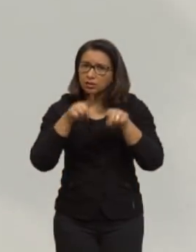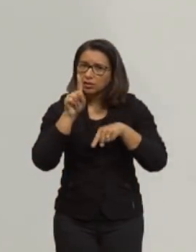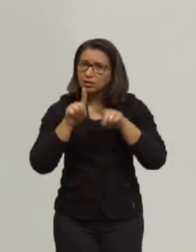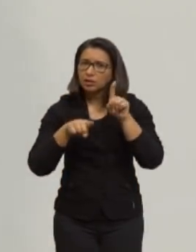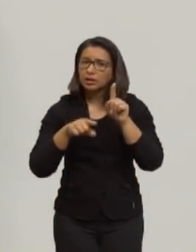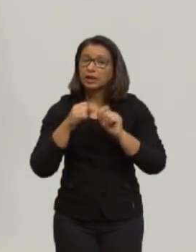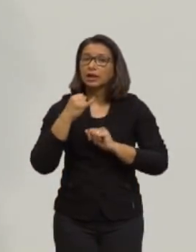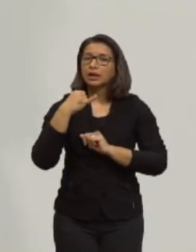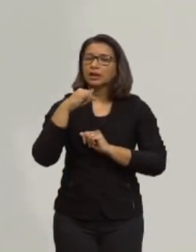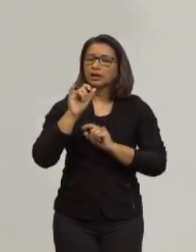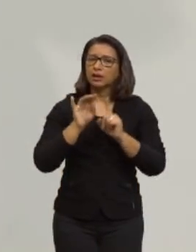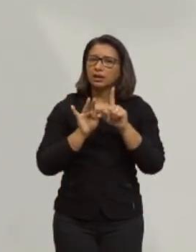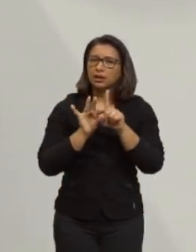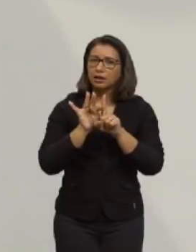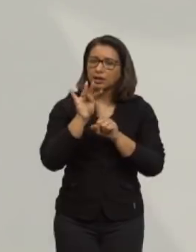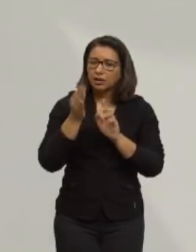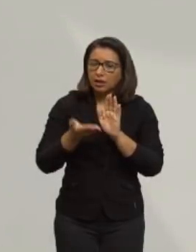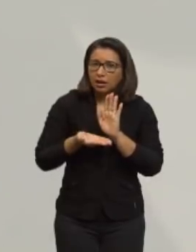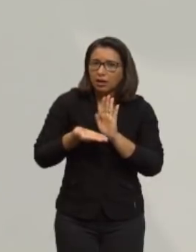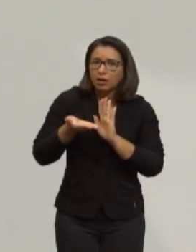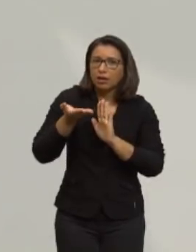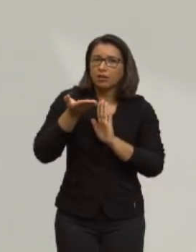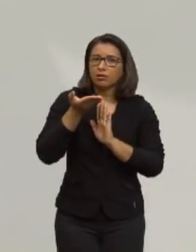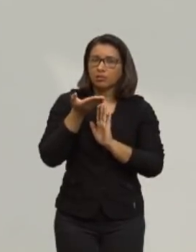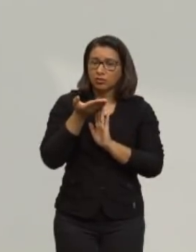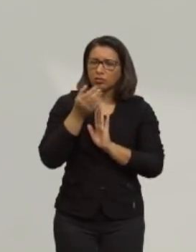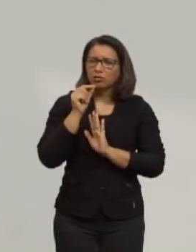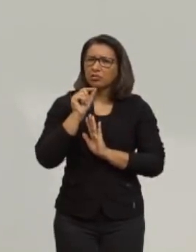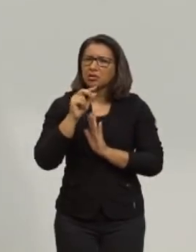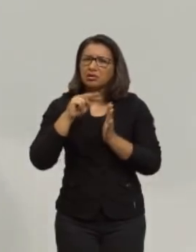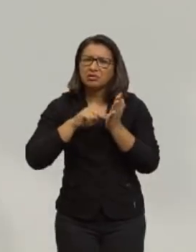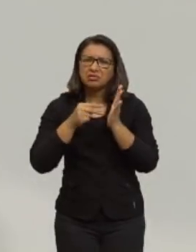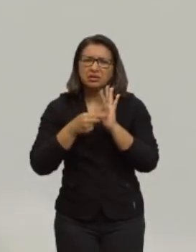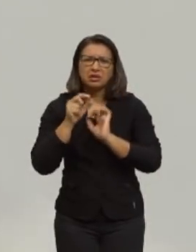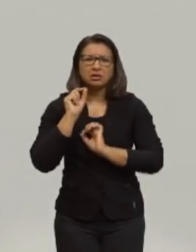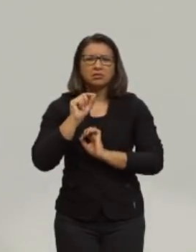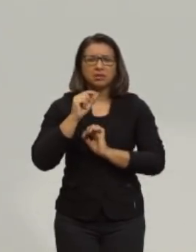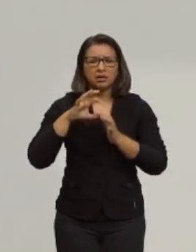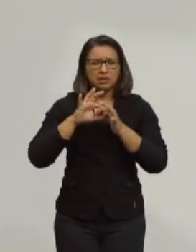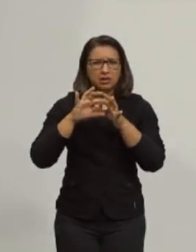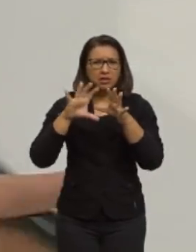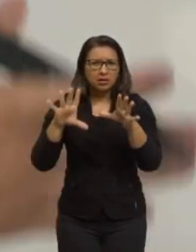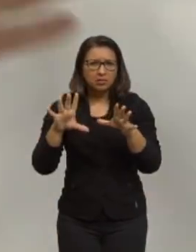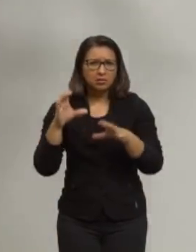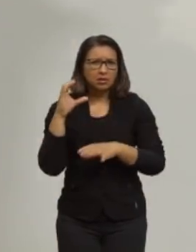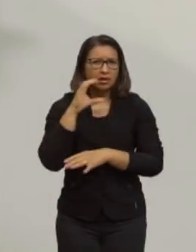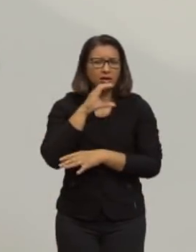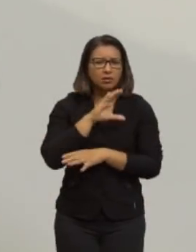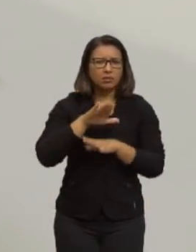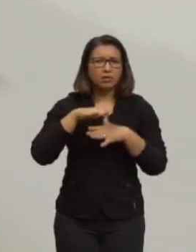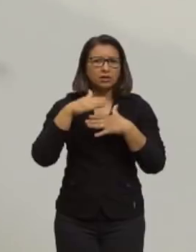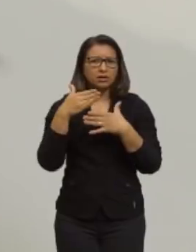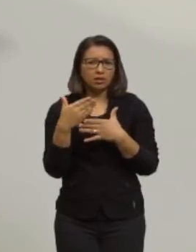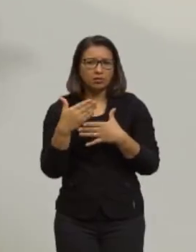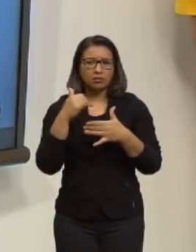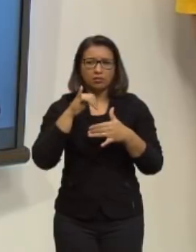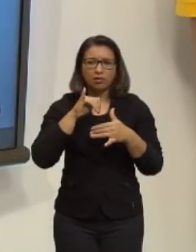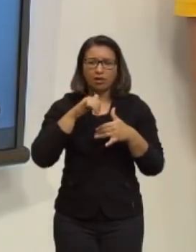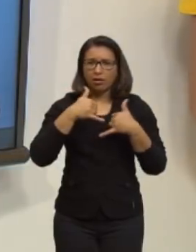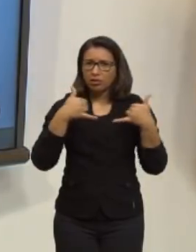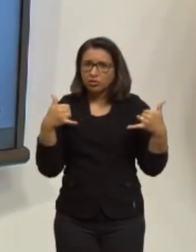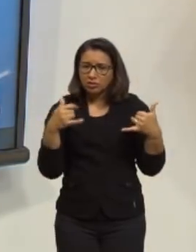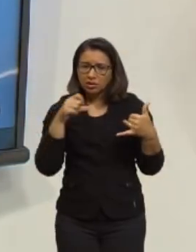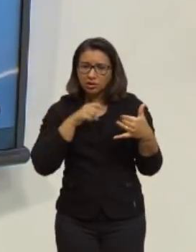se a temperatura aumentou quer dizer que ele me liberou calor então aí que